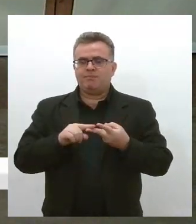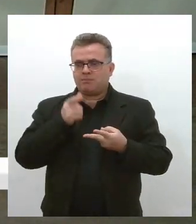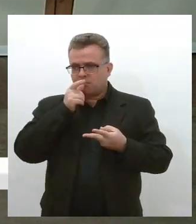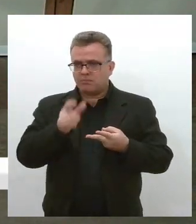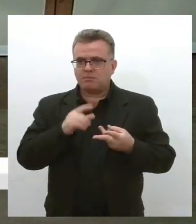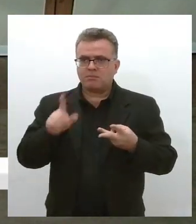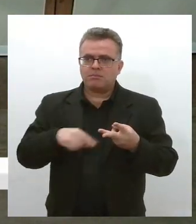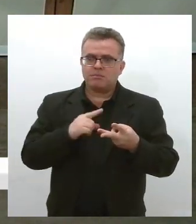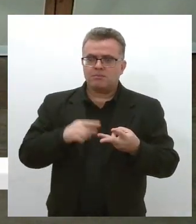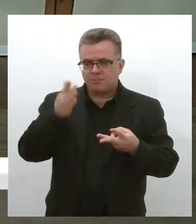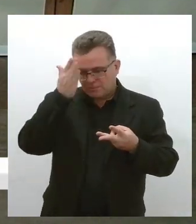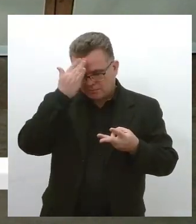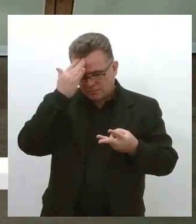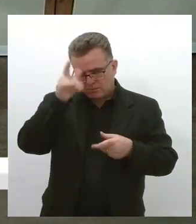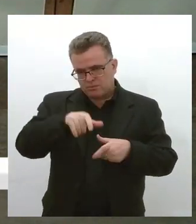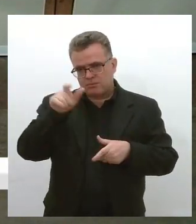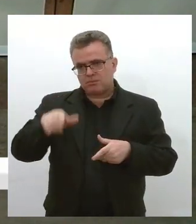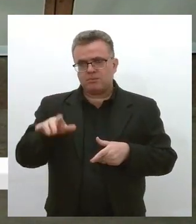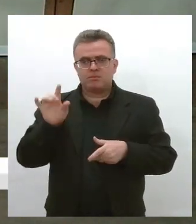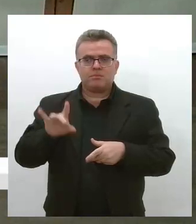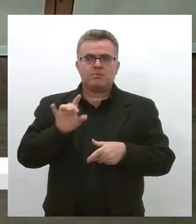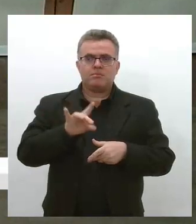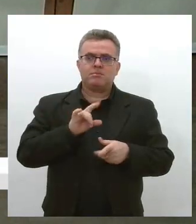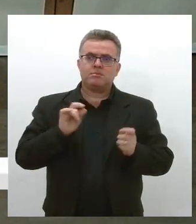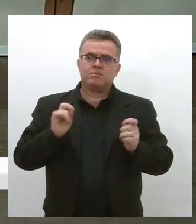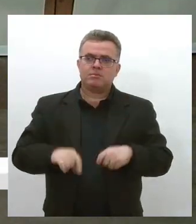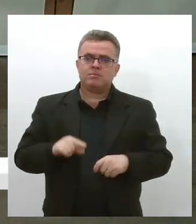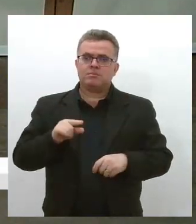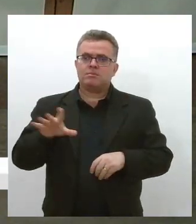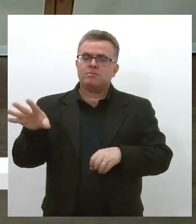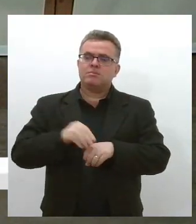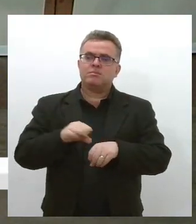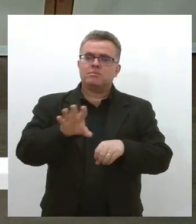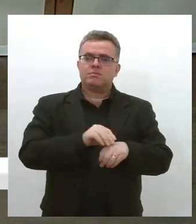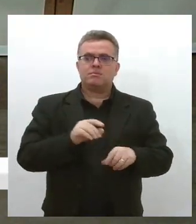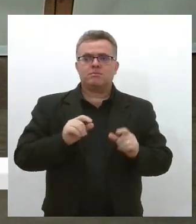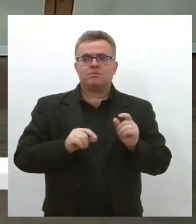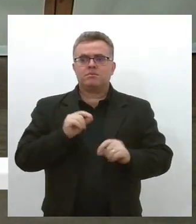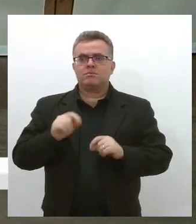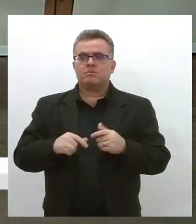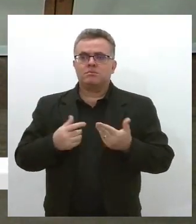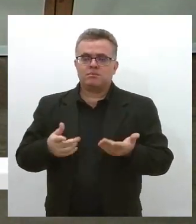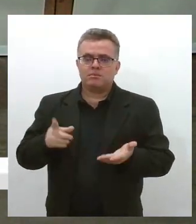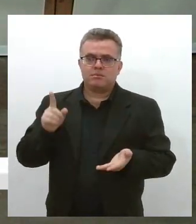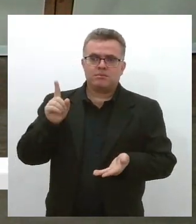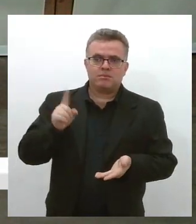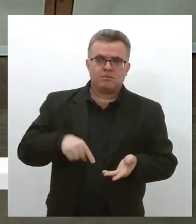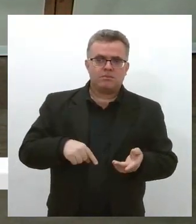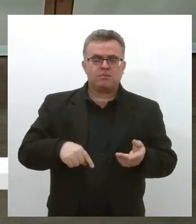que as pessoas costumam dar e que você captou aí nesses verbetes, é negativo?